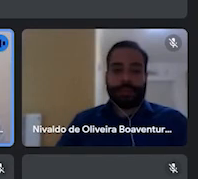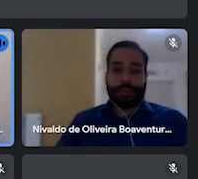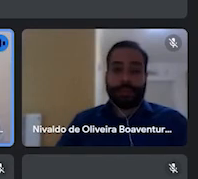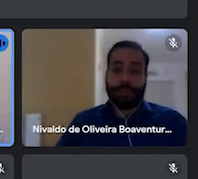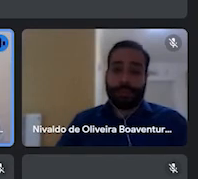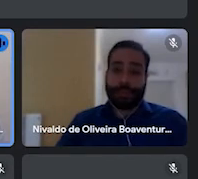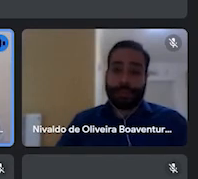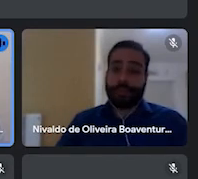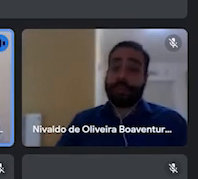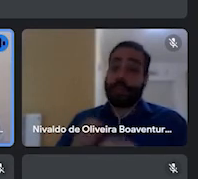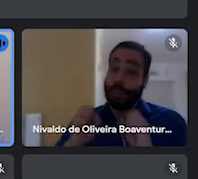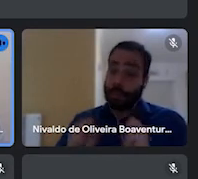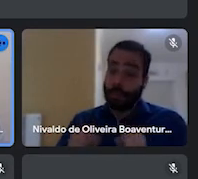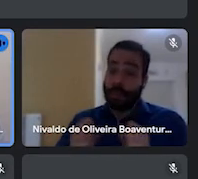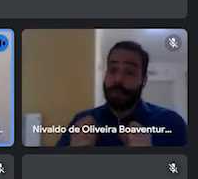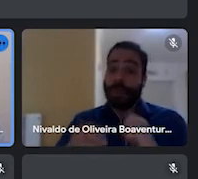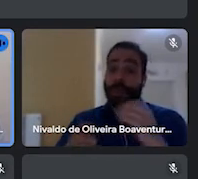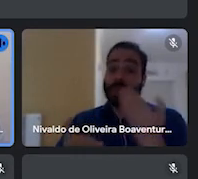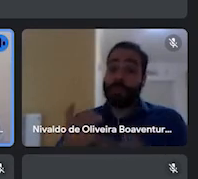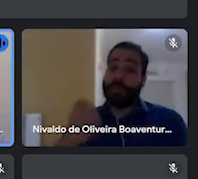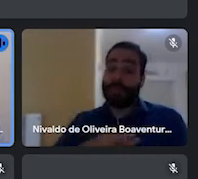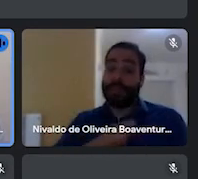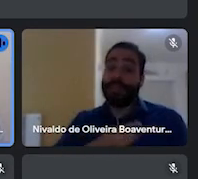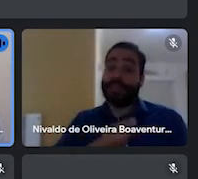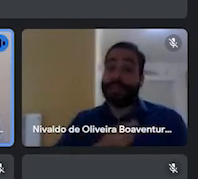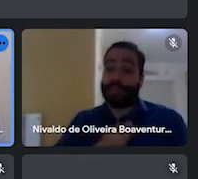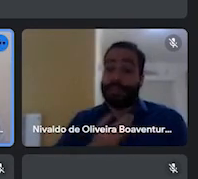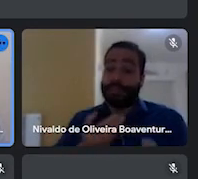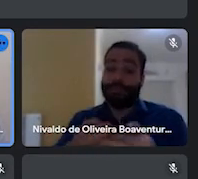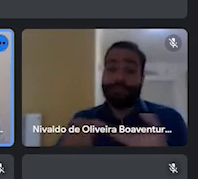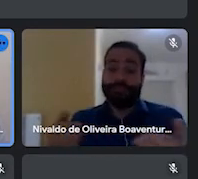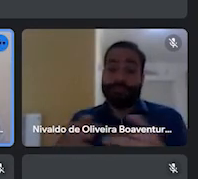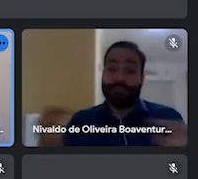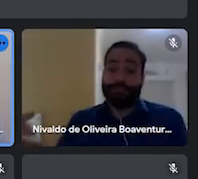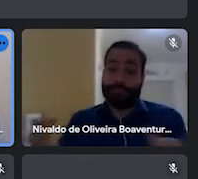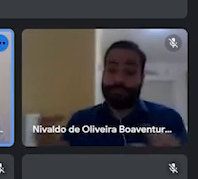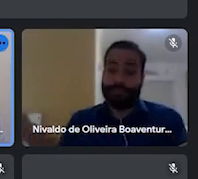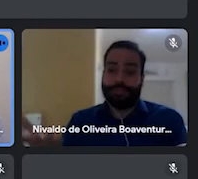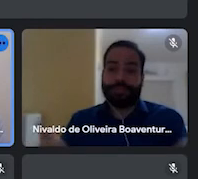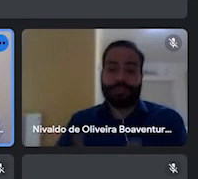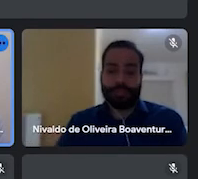Porque você pode perder sua vida por uma coisa muito simples.